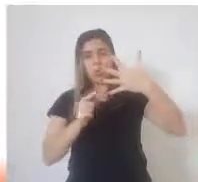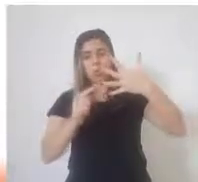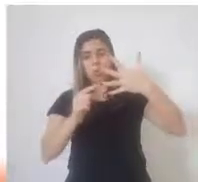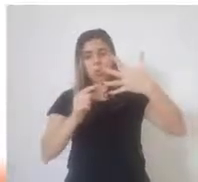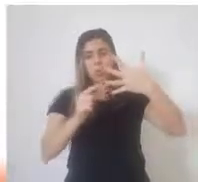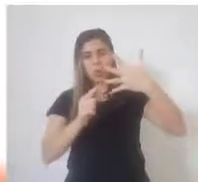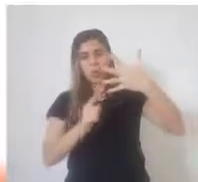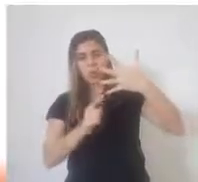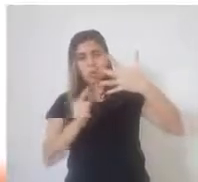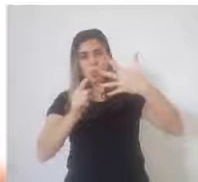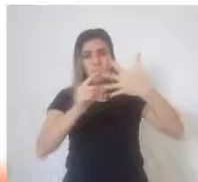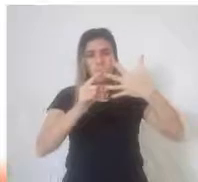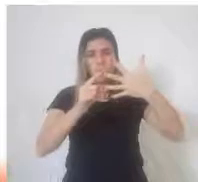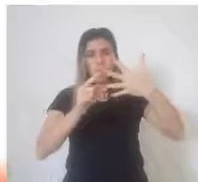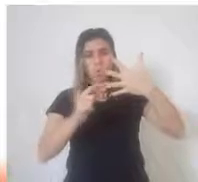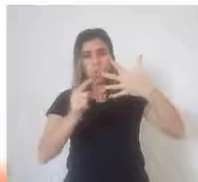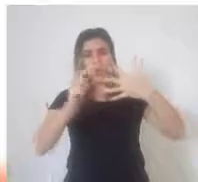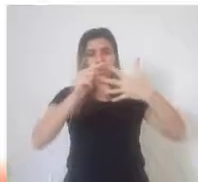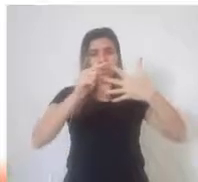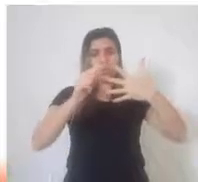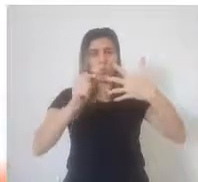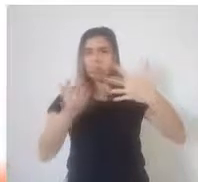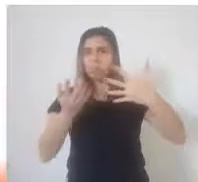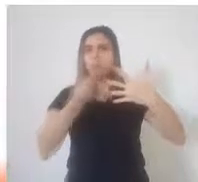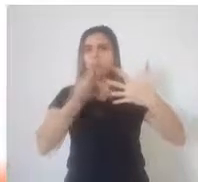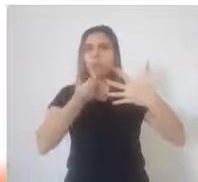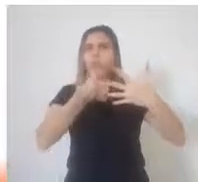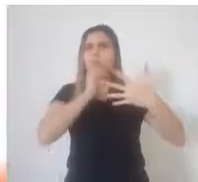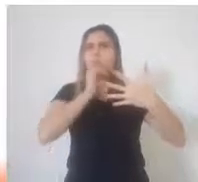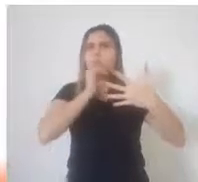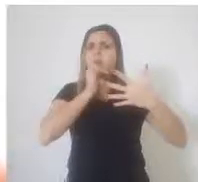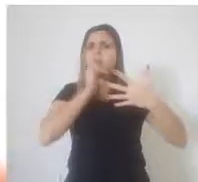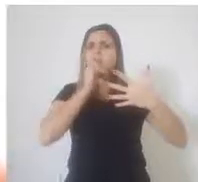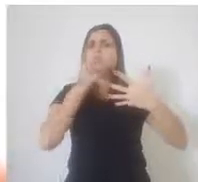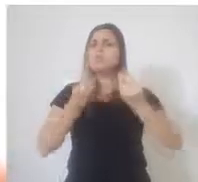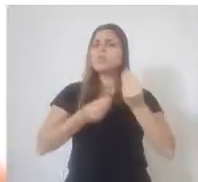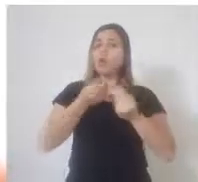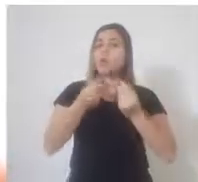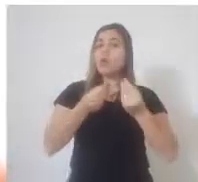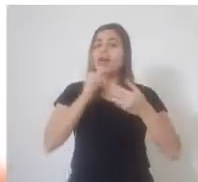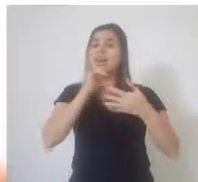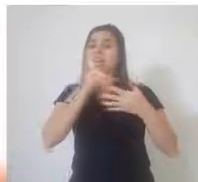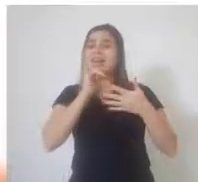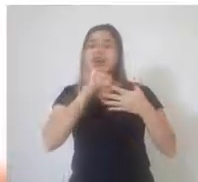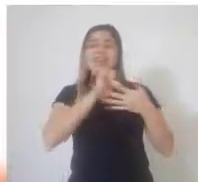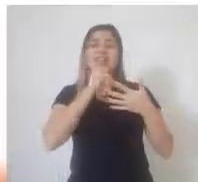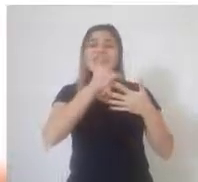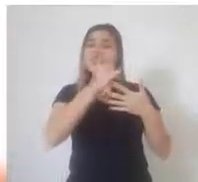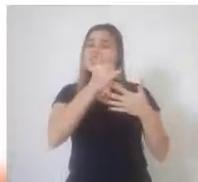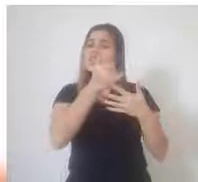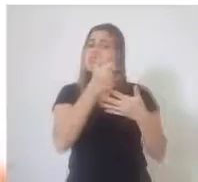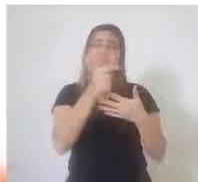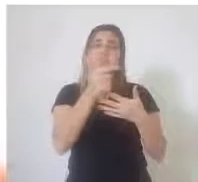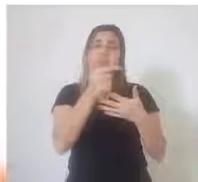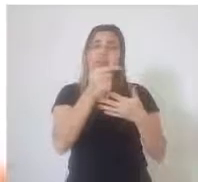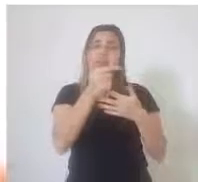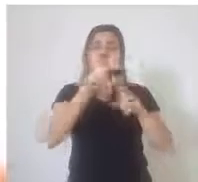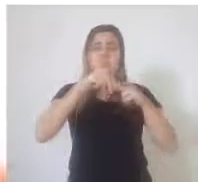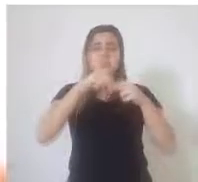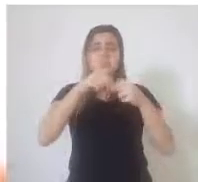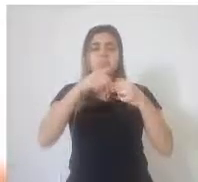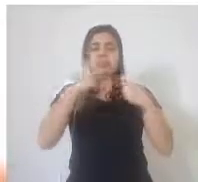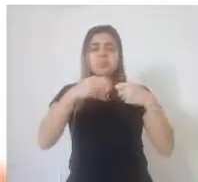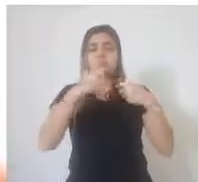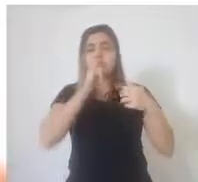predador, nesse carnívoro, nesse onívoro aí, que é o topo da cadeia alimentar, já não tem mais energia suficiente